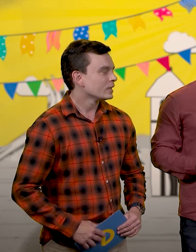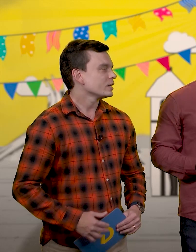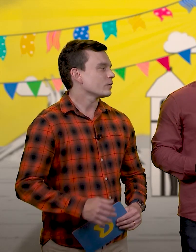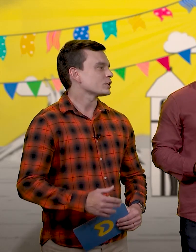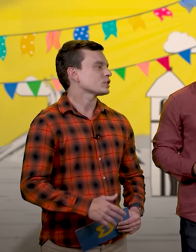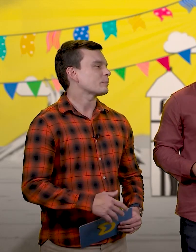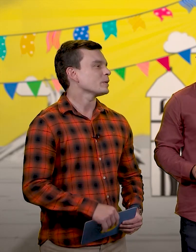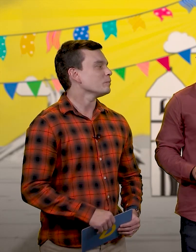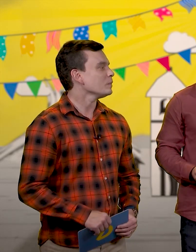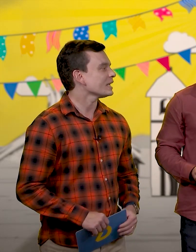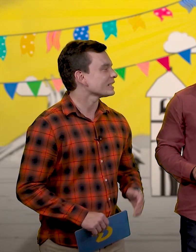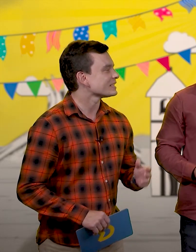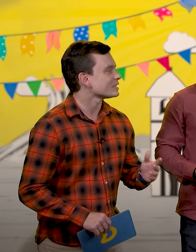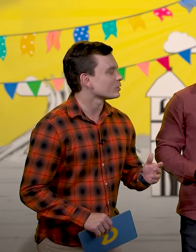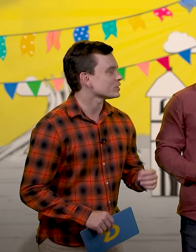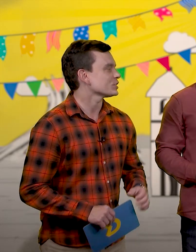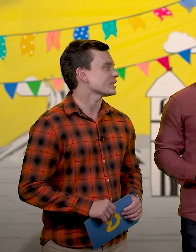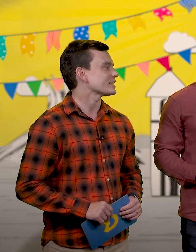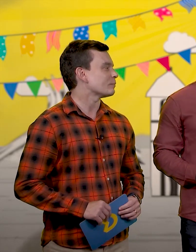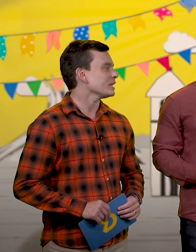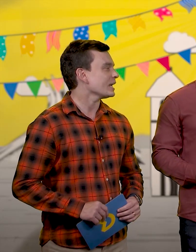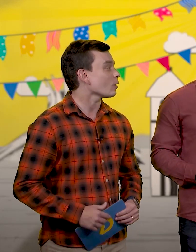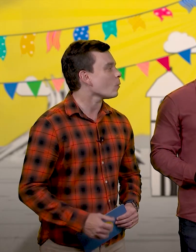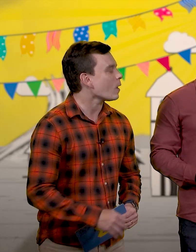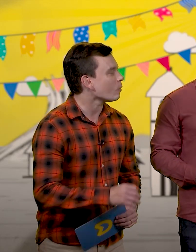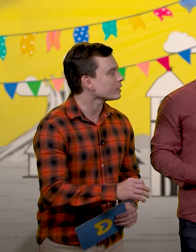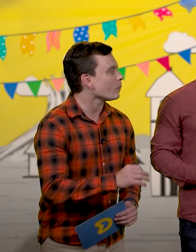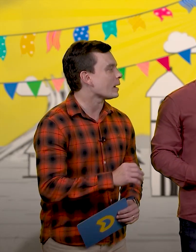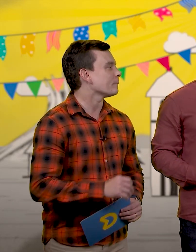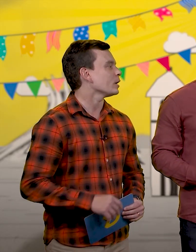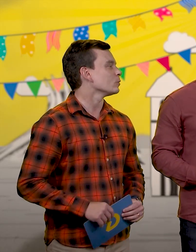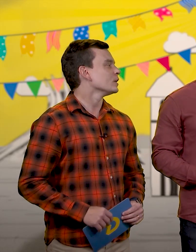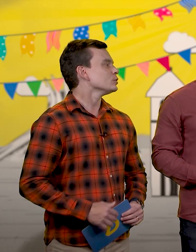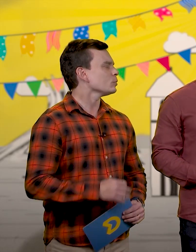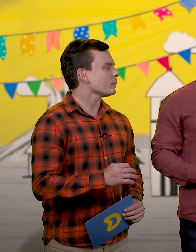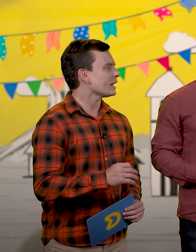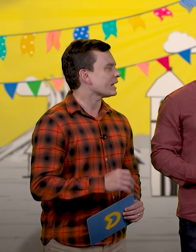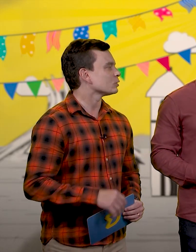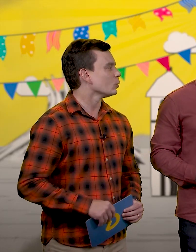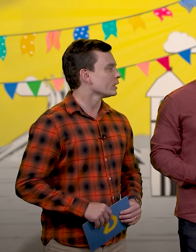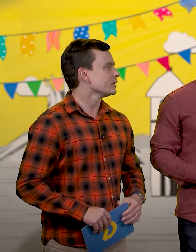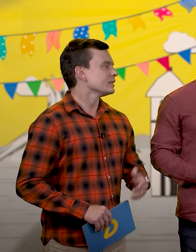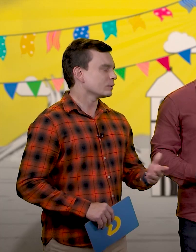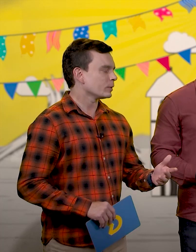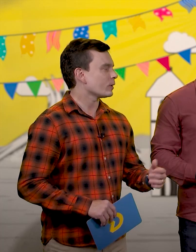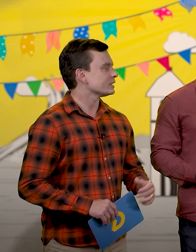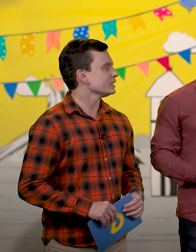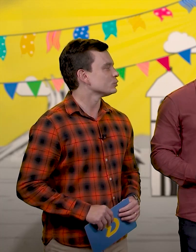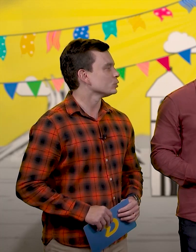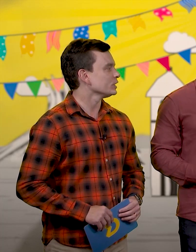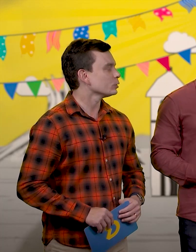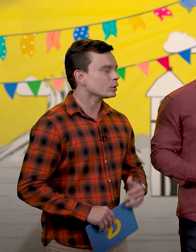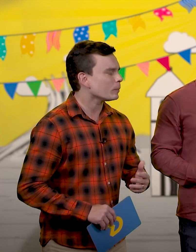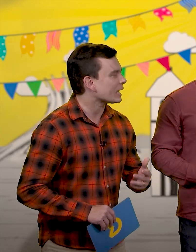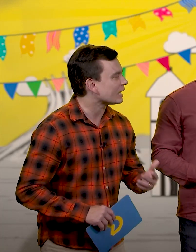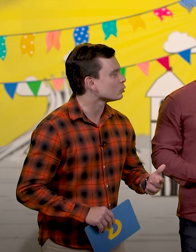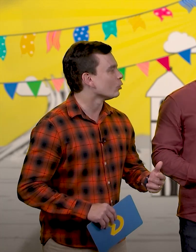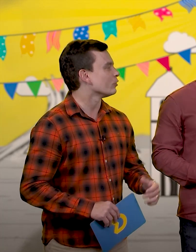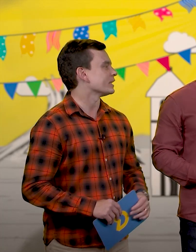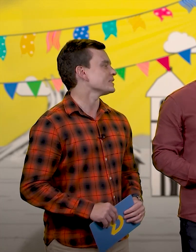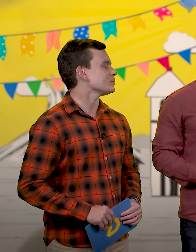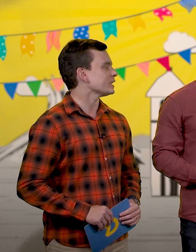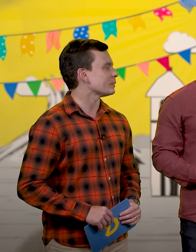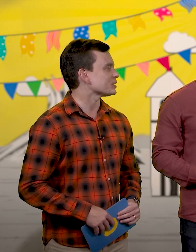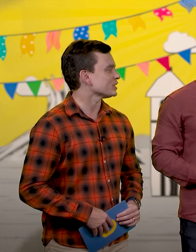Carol. Eu acho que a primeira questão que a gente quer saber é qual que é o papel de uma marcadora numa quadrilha junina. O que o